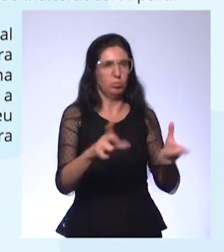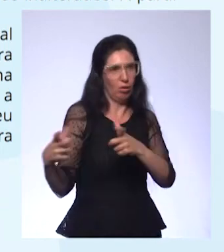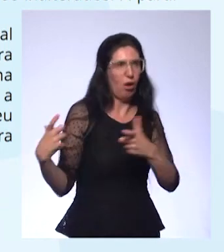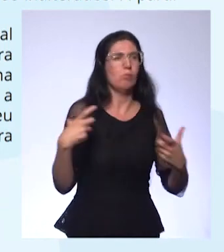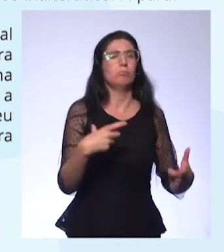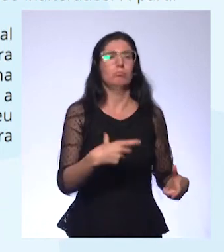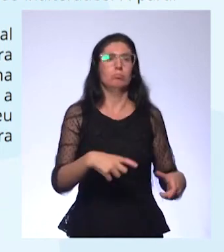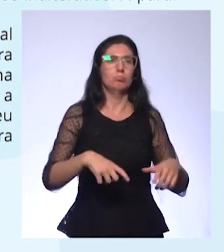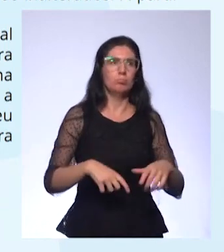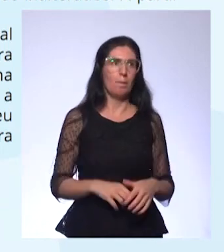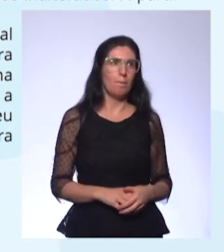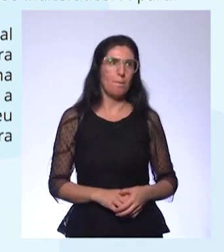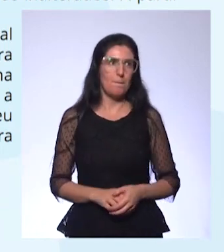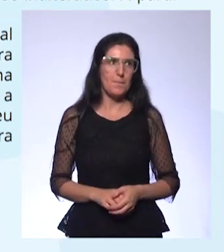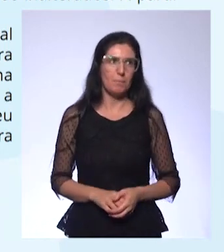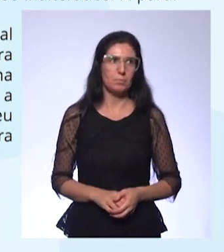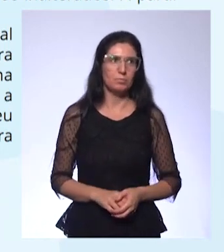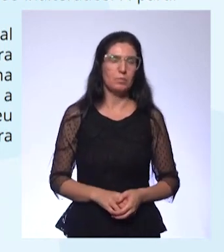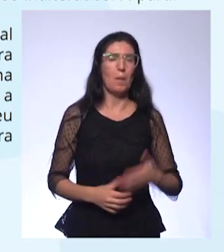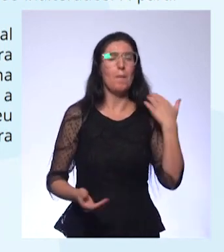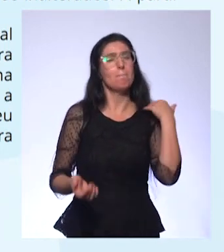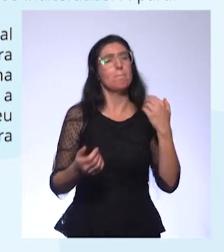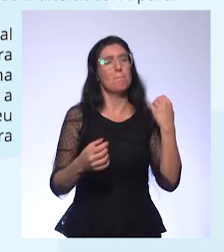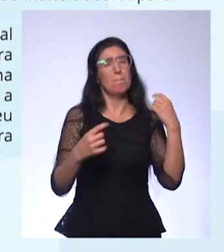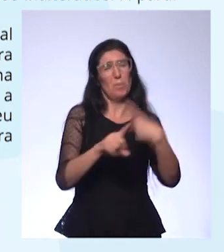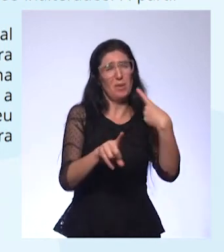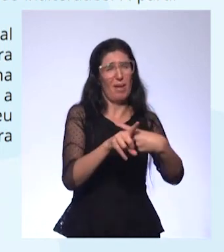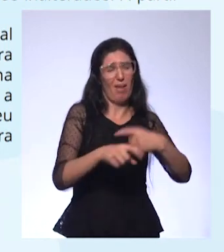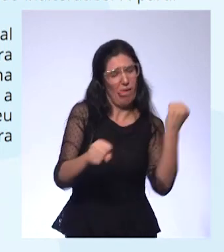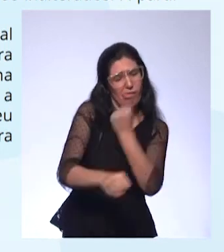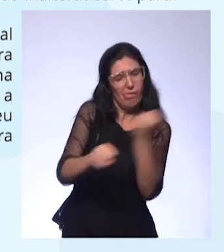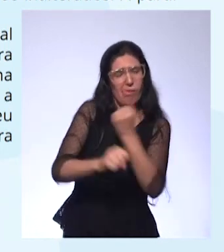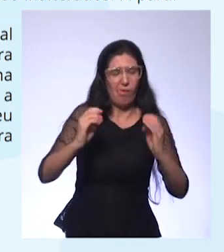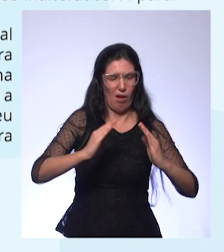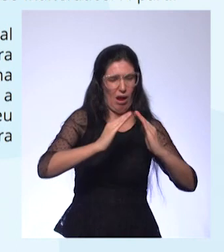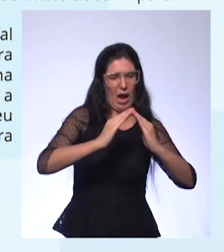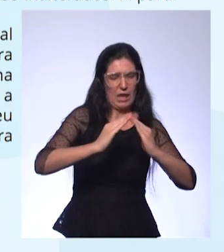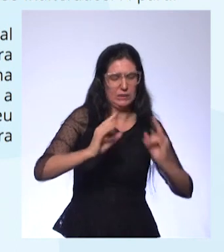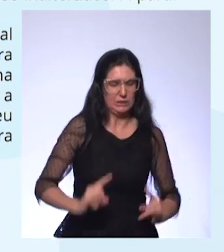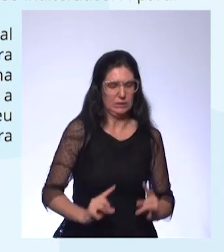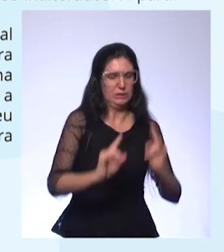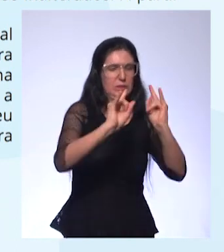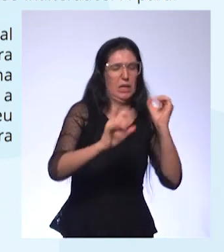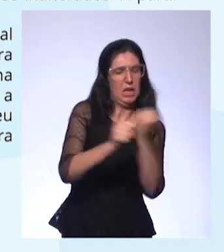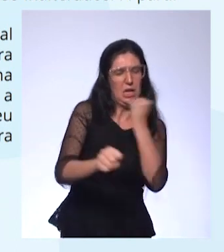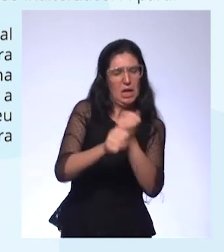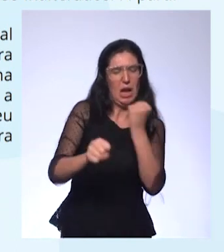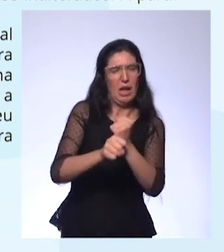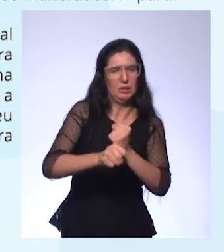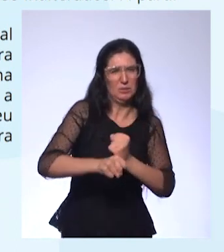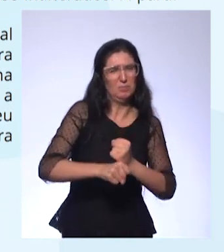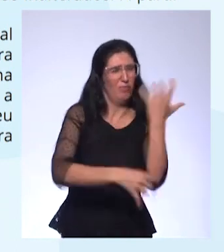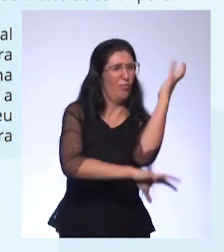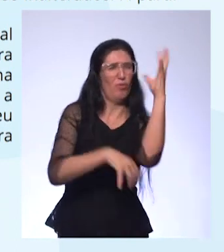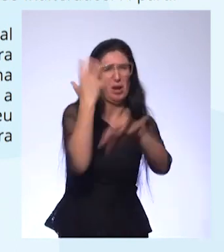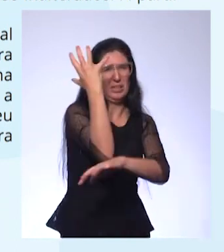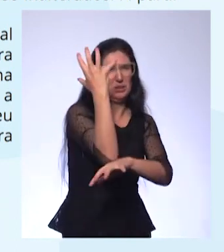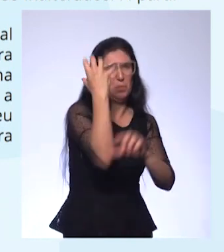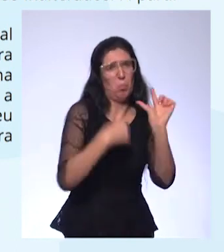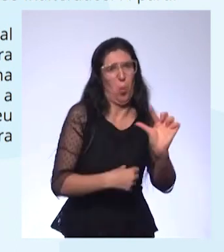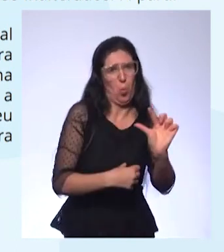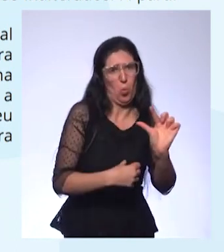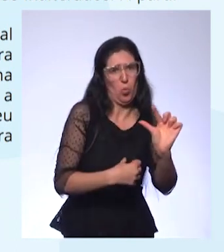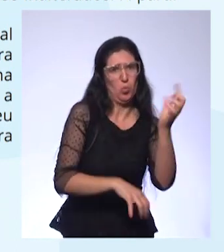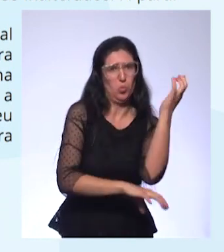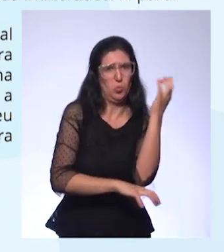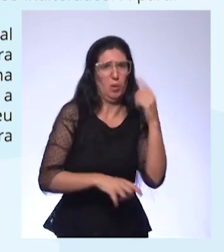dessa questão aí da cobertura vegetal e essa agricultura intensa, e tem uma agricultura intensiva no Cerrado, né, principalmente aí de